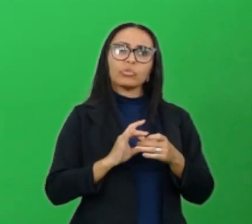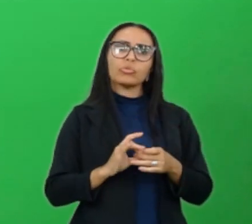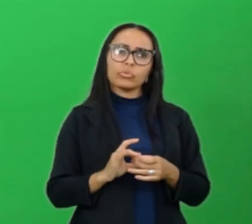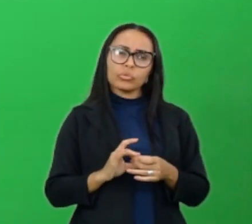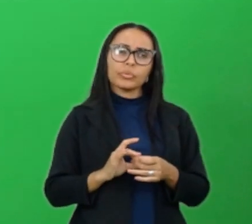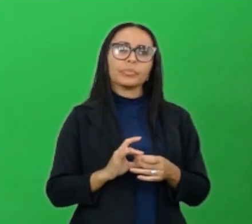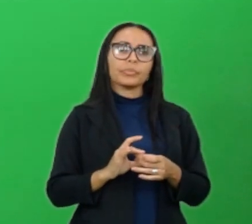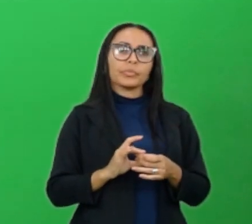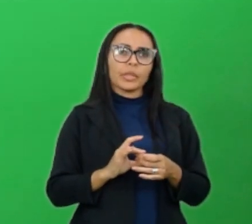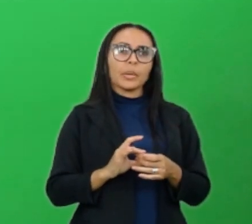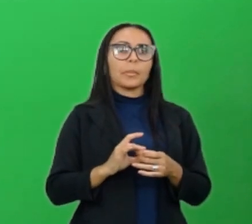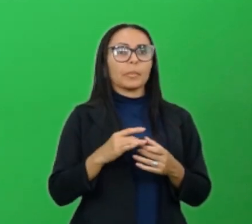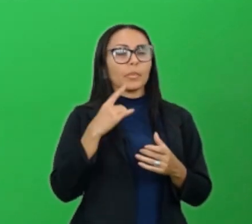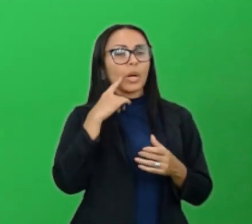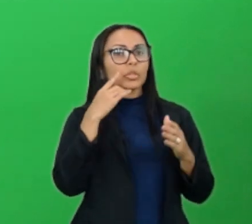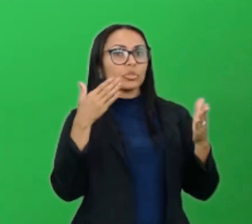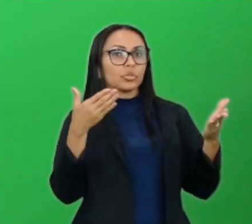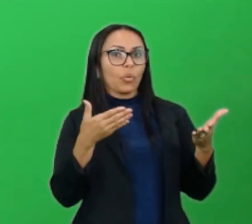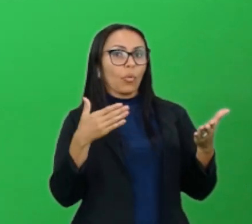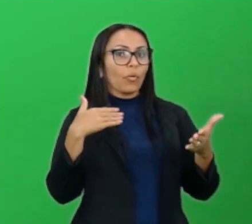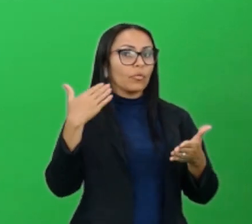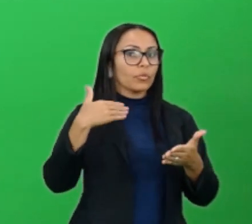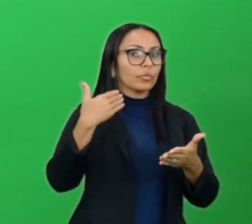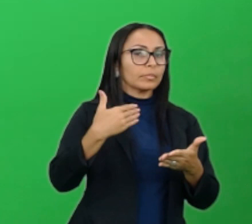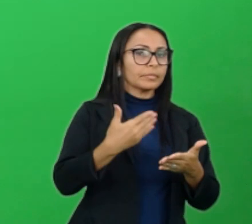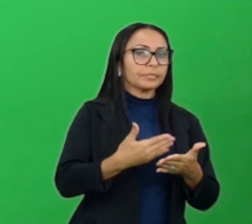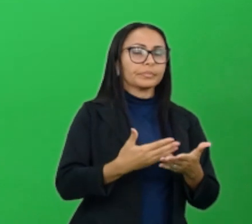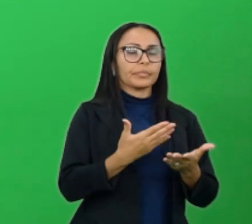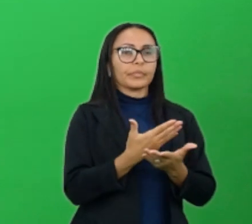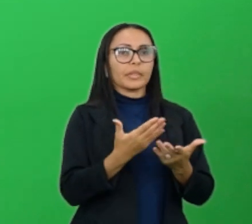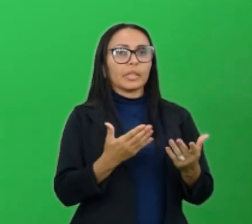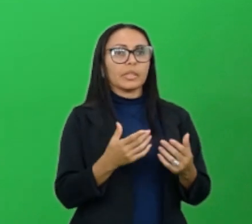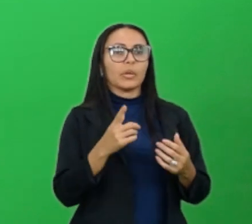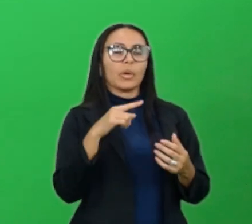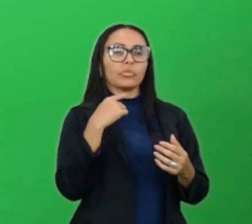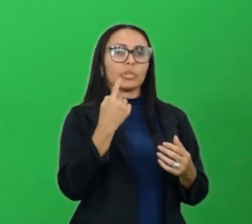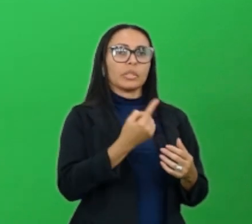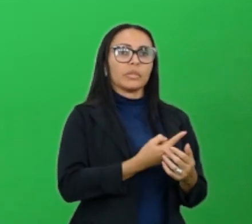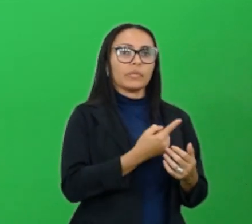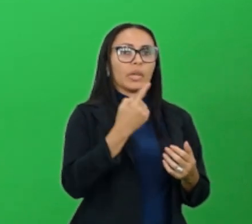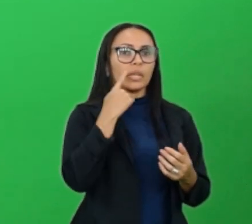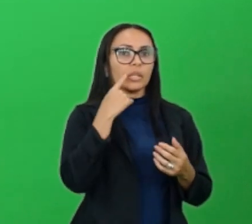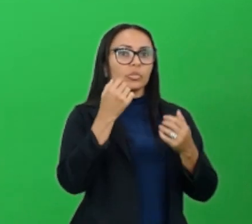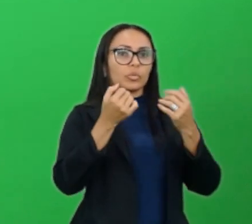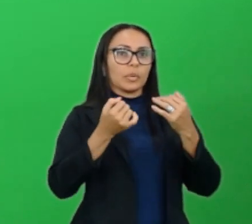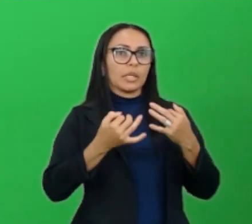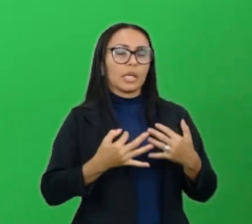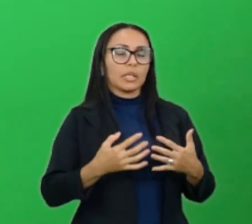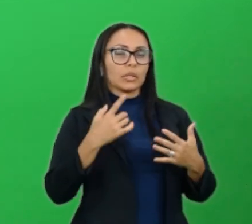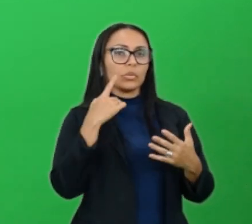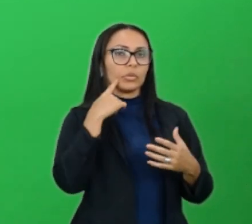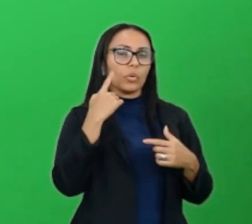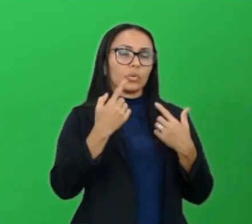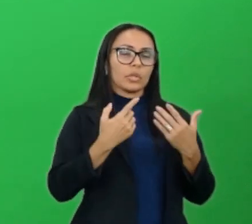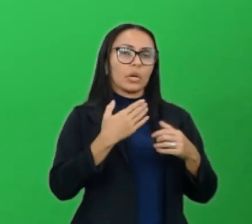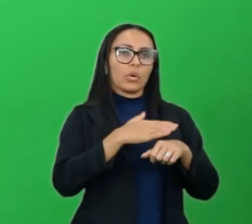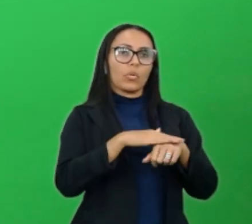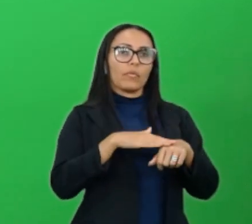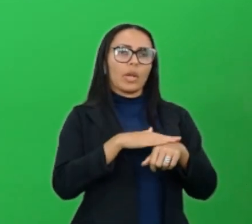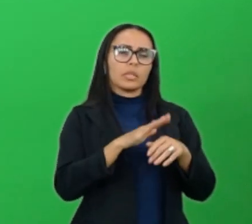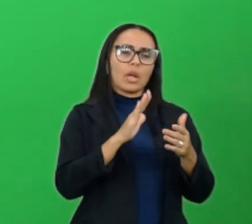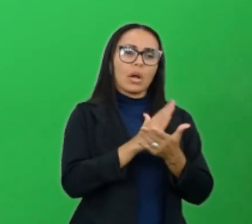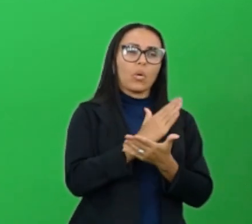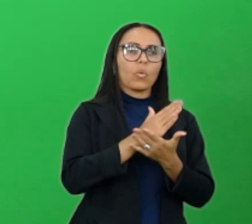né, contextos mais novos. Então, nesse sentido, a gente vai trazer aqui na nossa conversa alguns exemplos, algumas